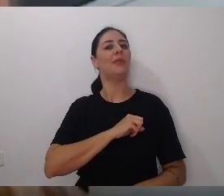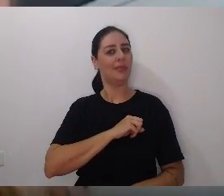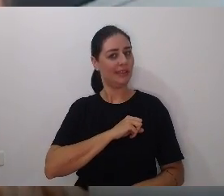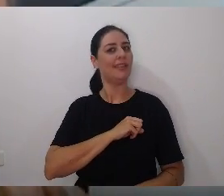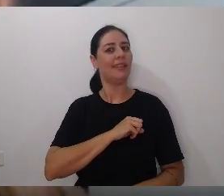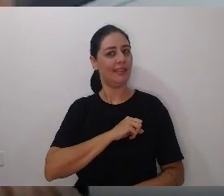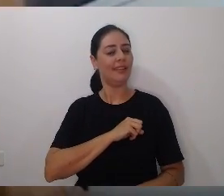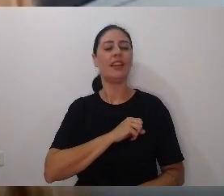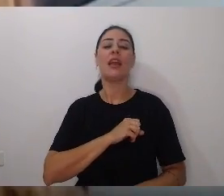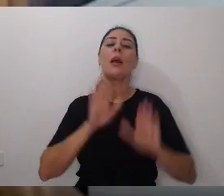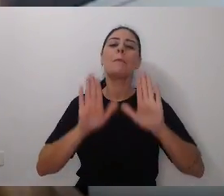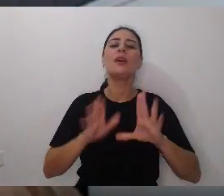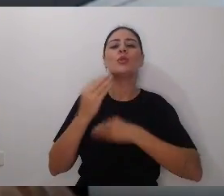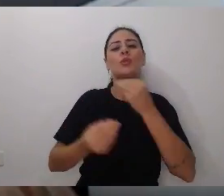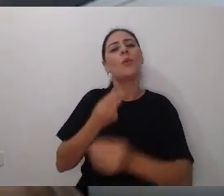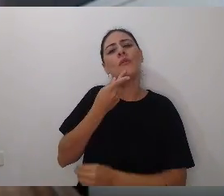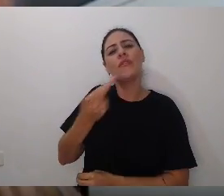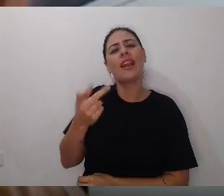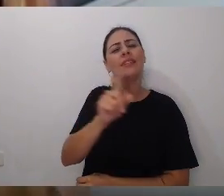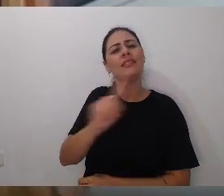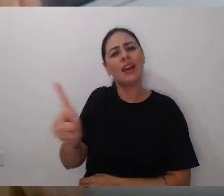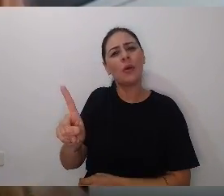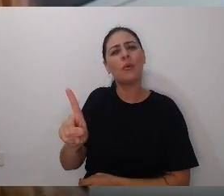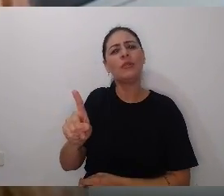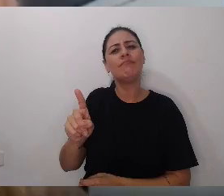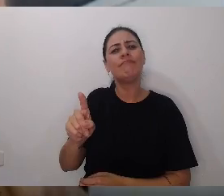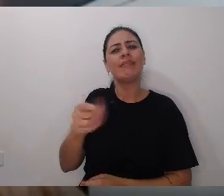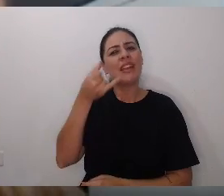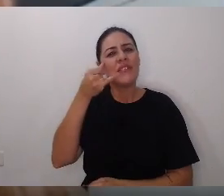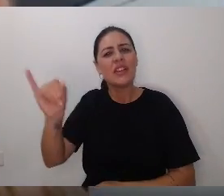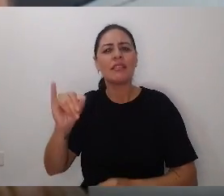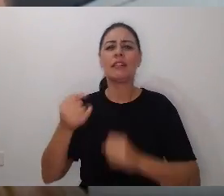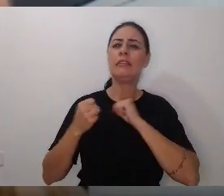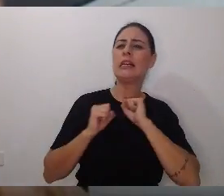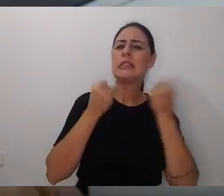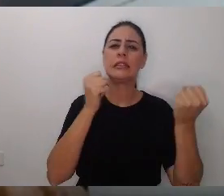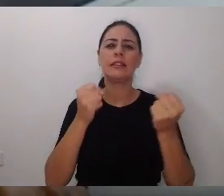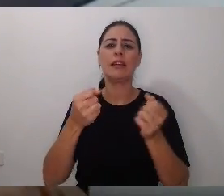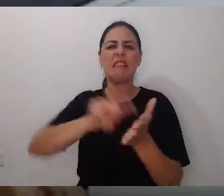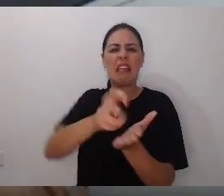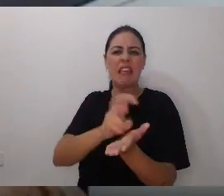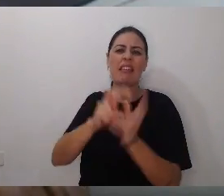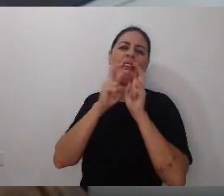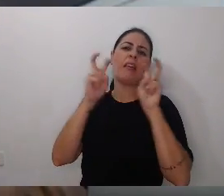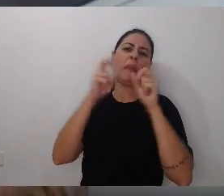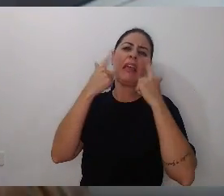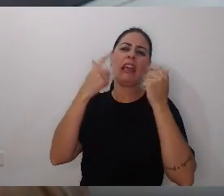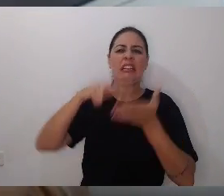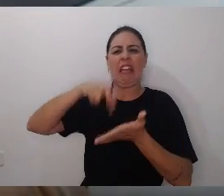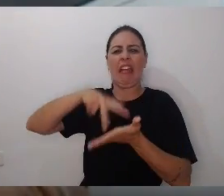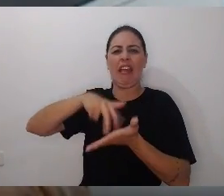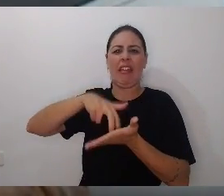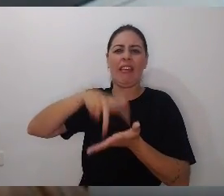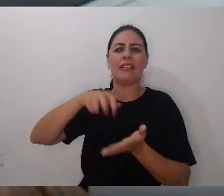em alguns momentos nós precisamos dizer o não, porque o não é um ato educativo. É um ato de amor dizer não